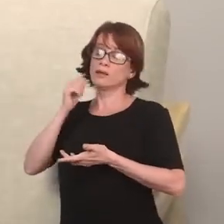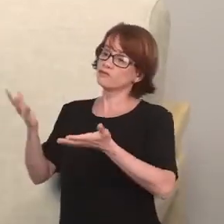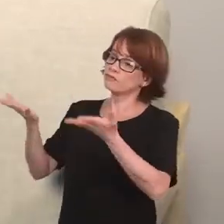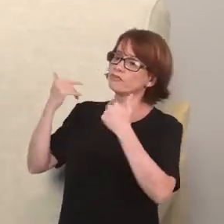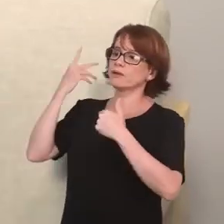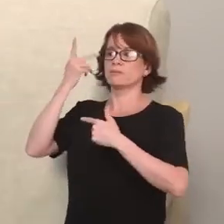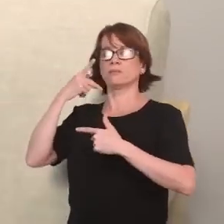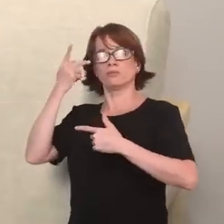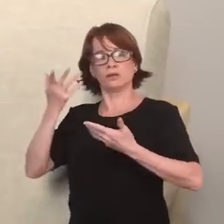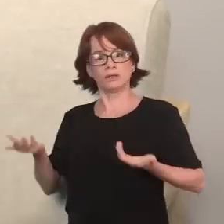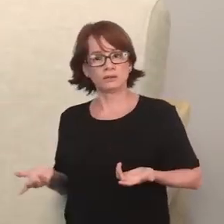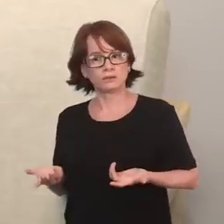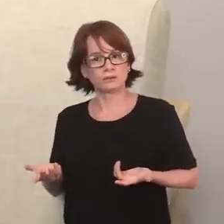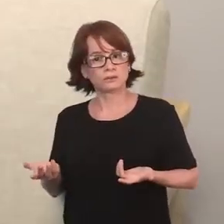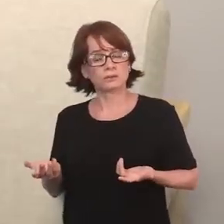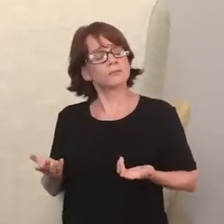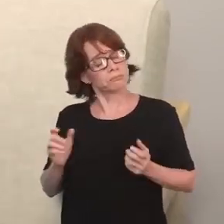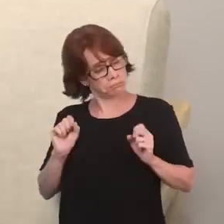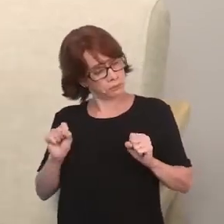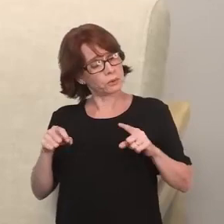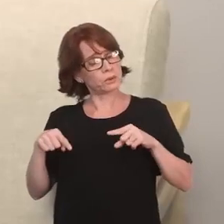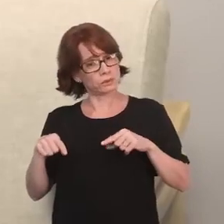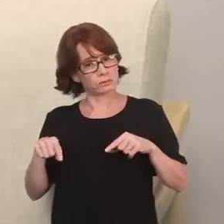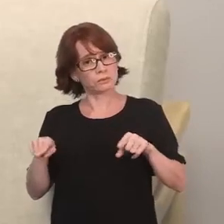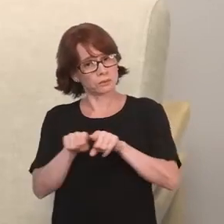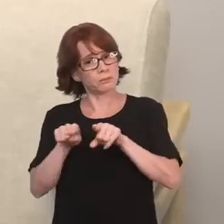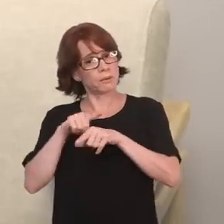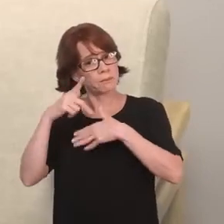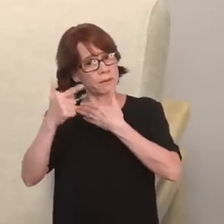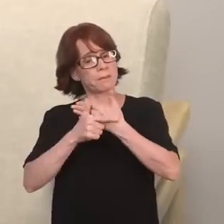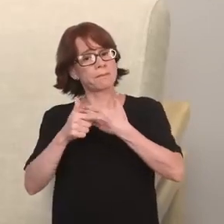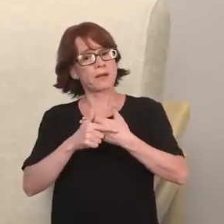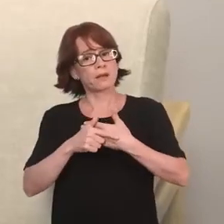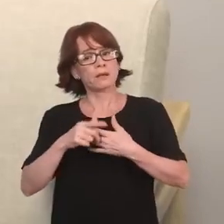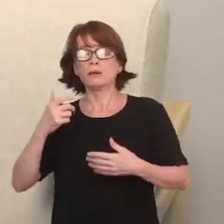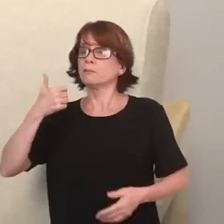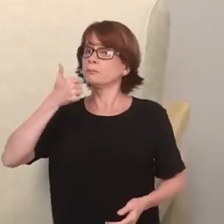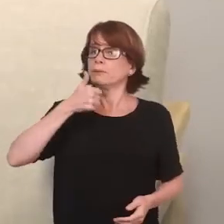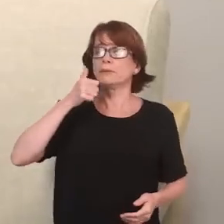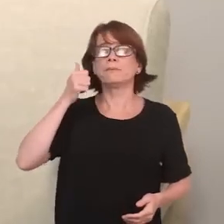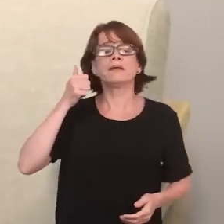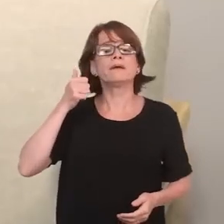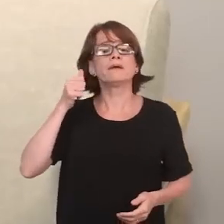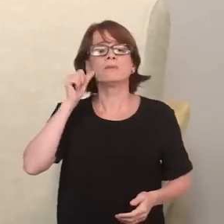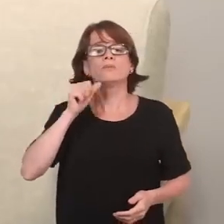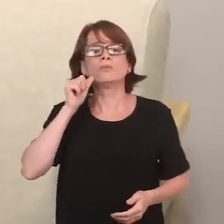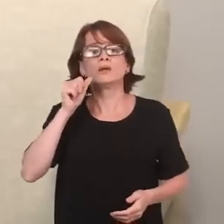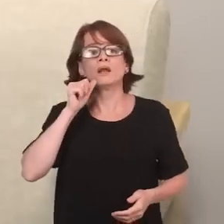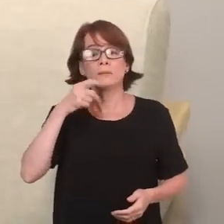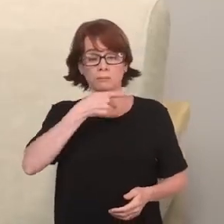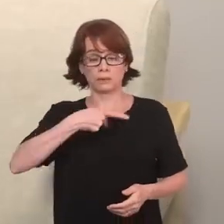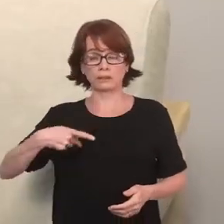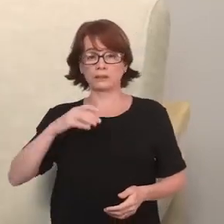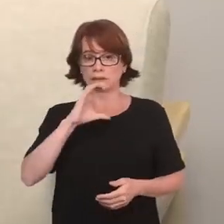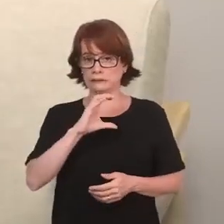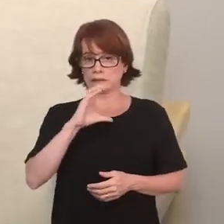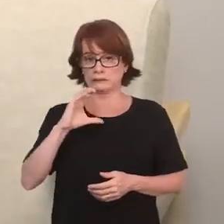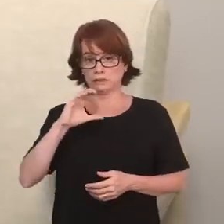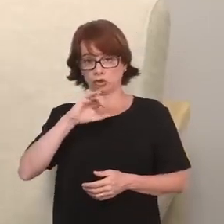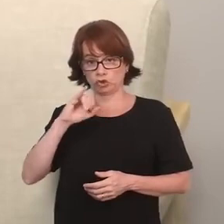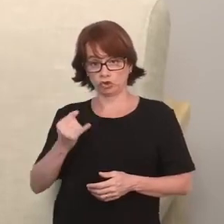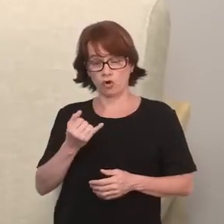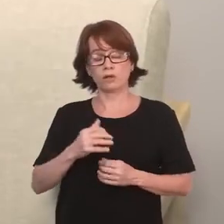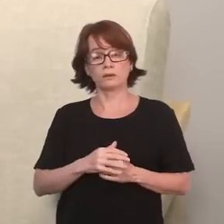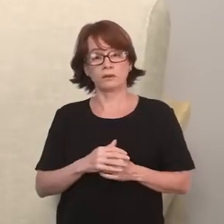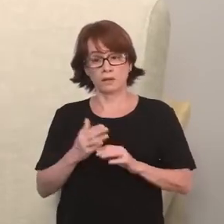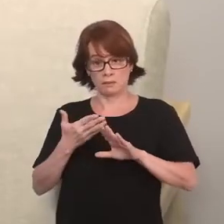é deputada federal, eu também posso ser. Né, uma mulher que está lá, foi a primeira mulher a presidir a CCJ, né, ocupou um cargo que